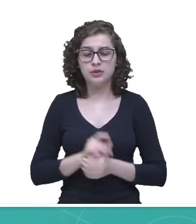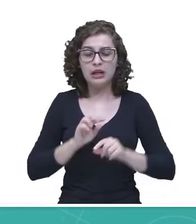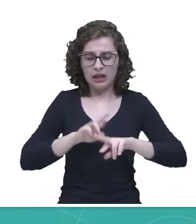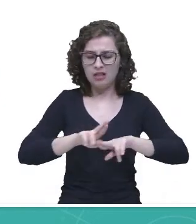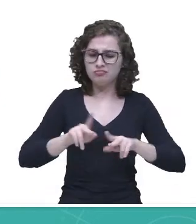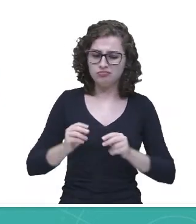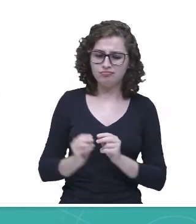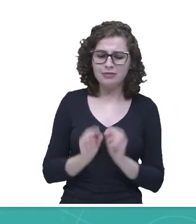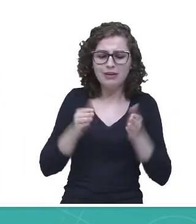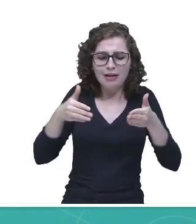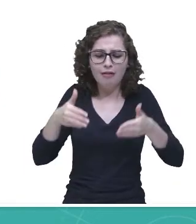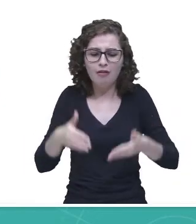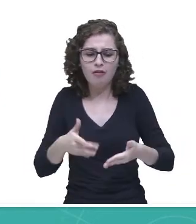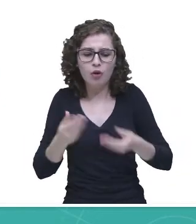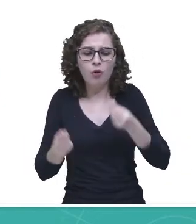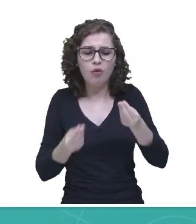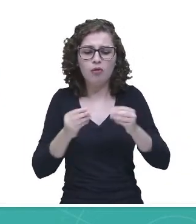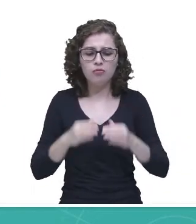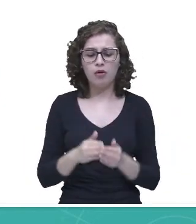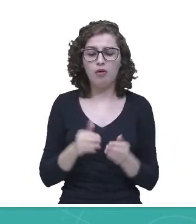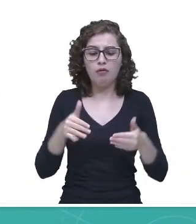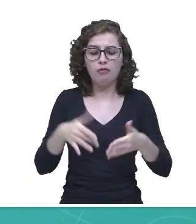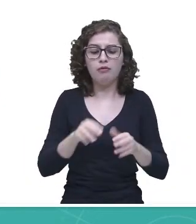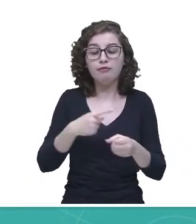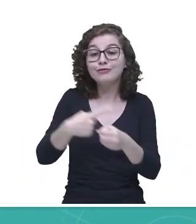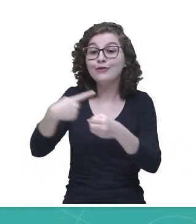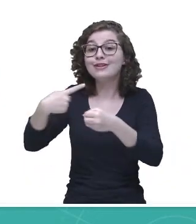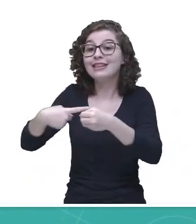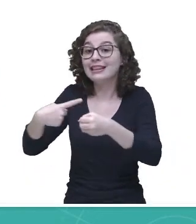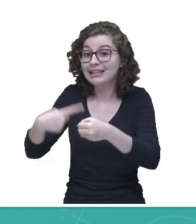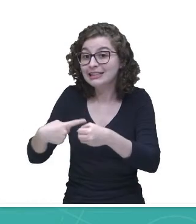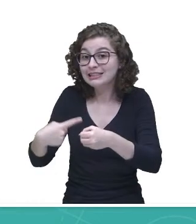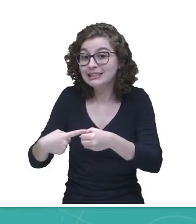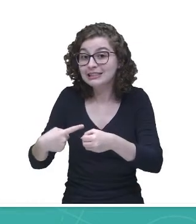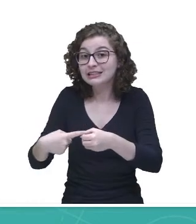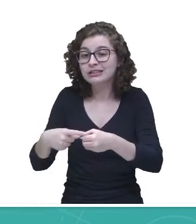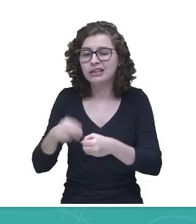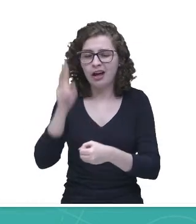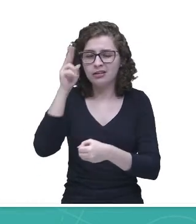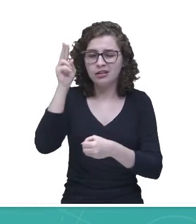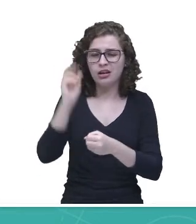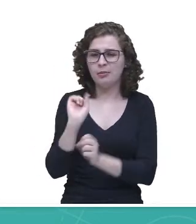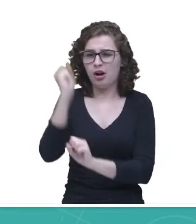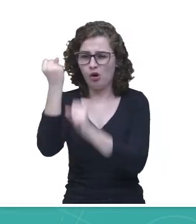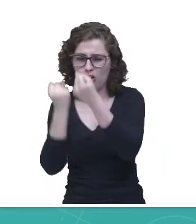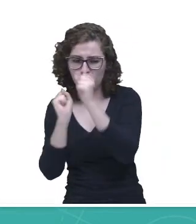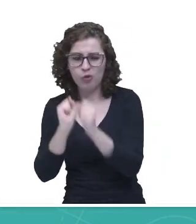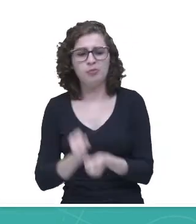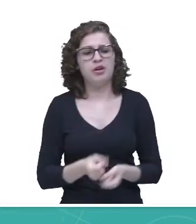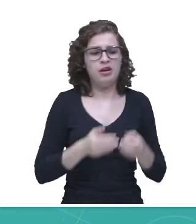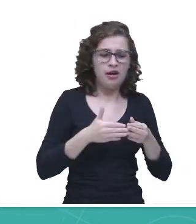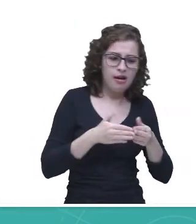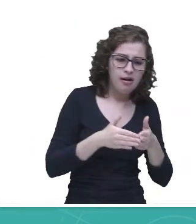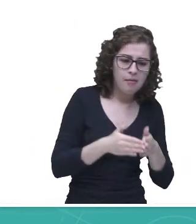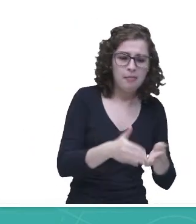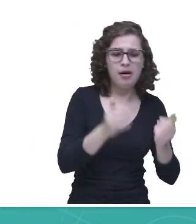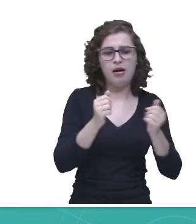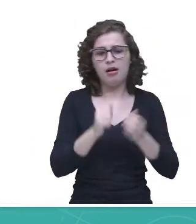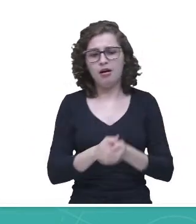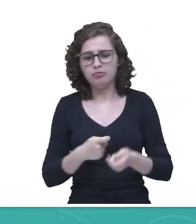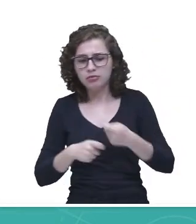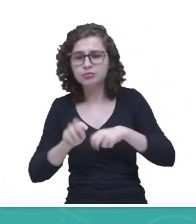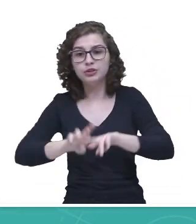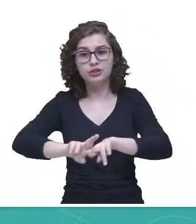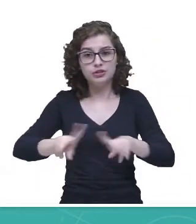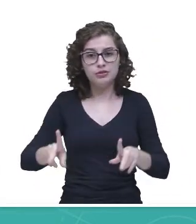justamente a função da cidade que eu falei para vocês, né? A função que ela vai exercer ali onde ela vai